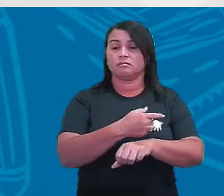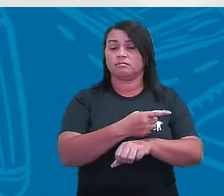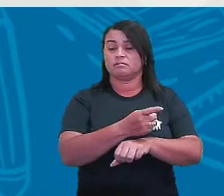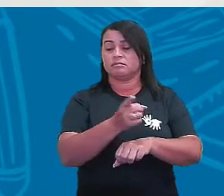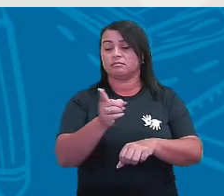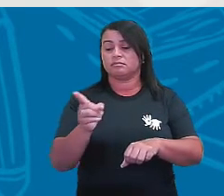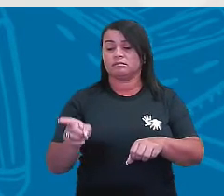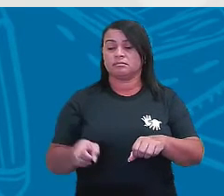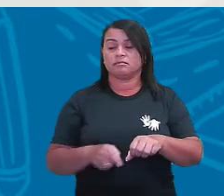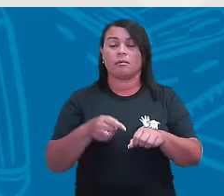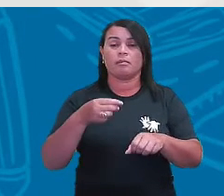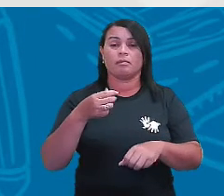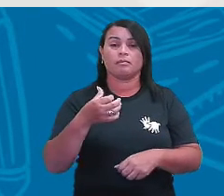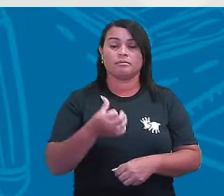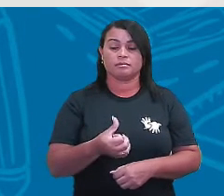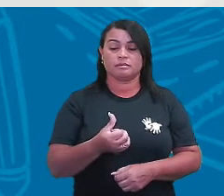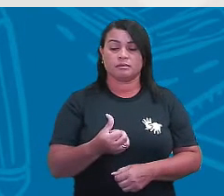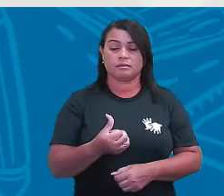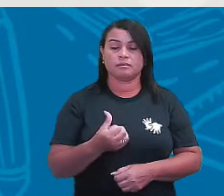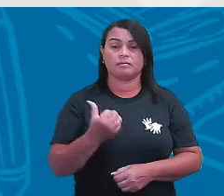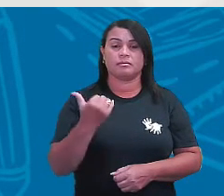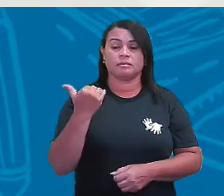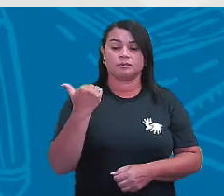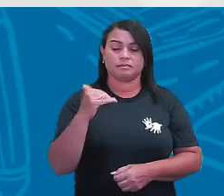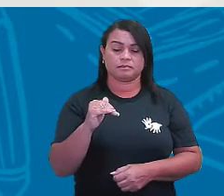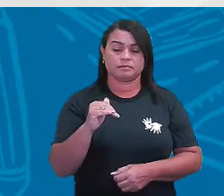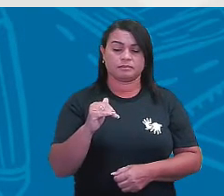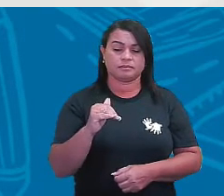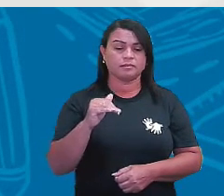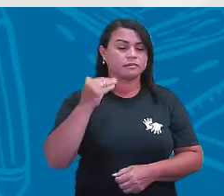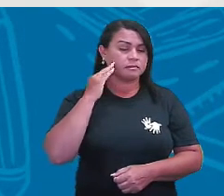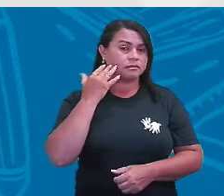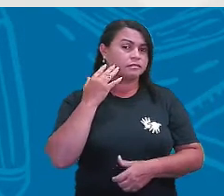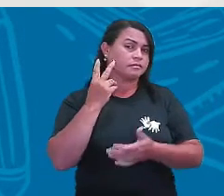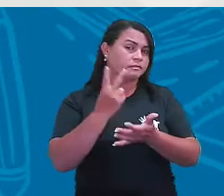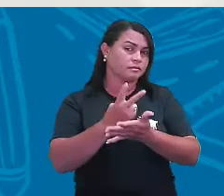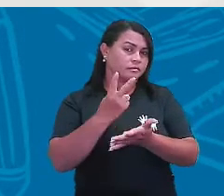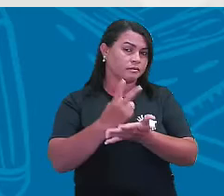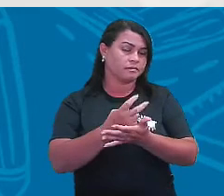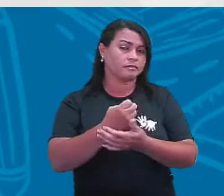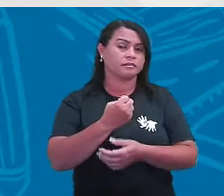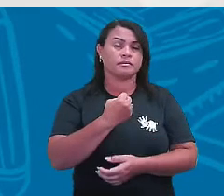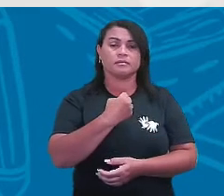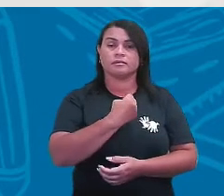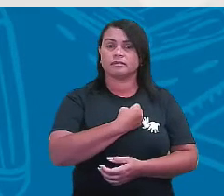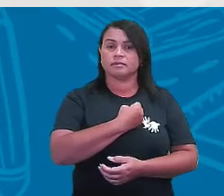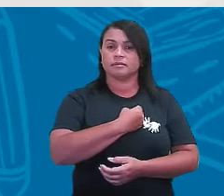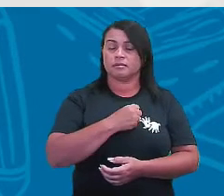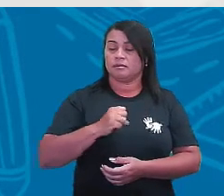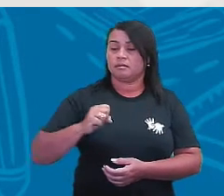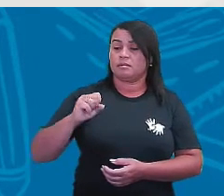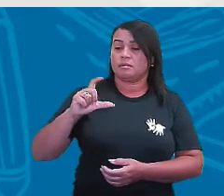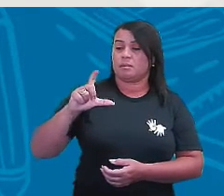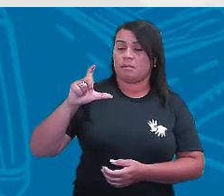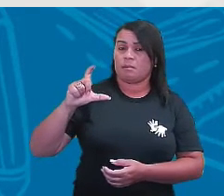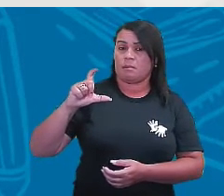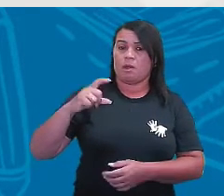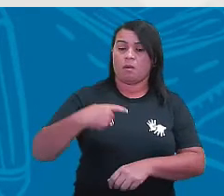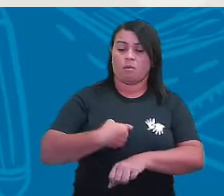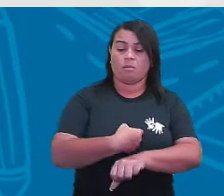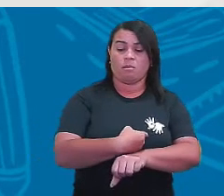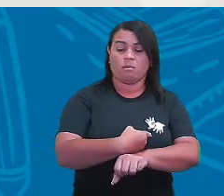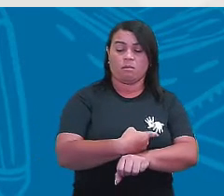ele bateu já meia hora, tá certo? Então, toda vez que o número do ponteiro maior tiver no